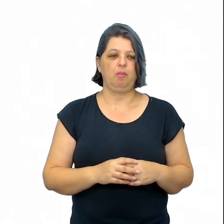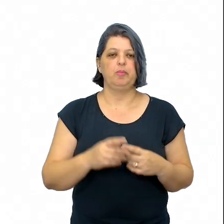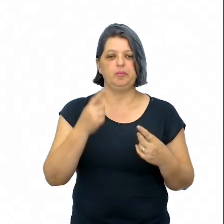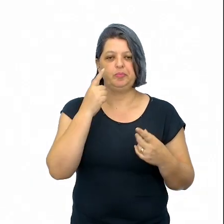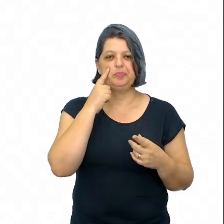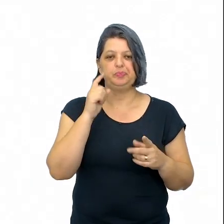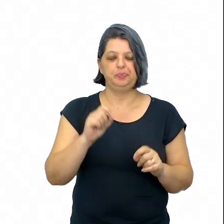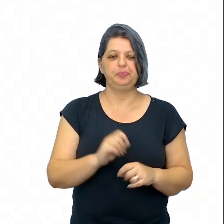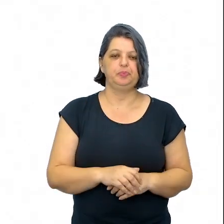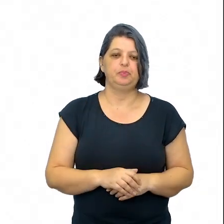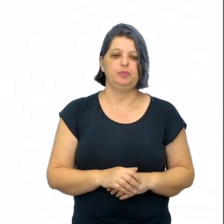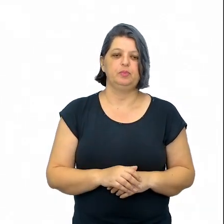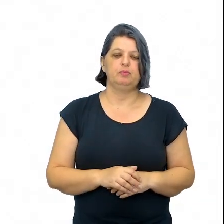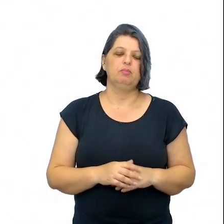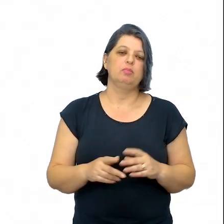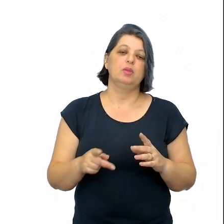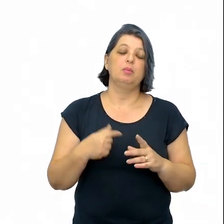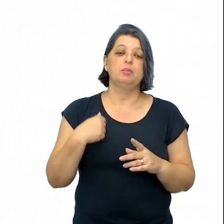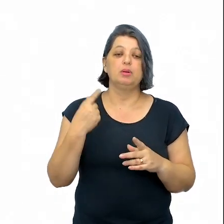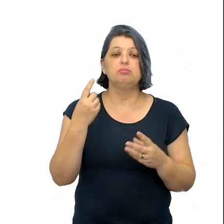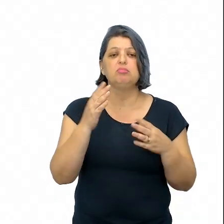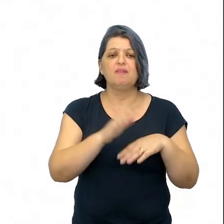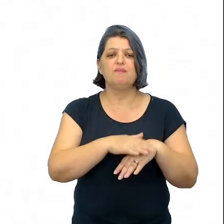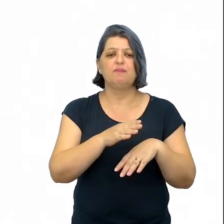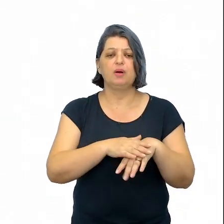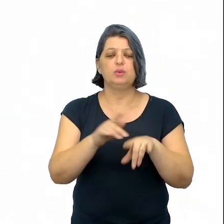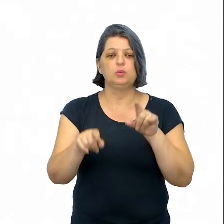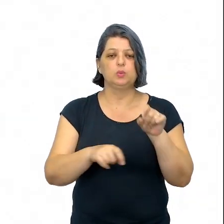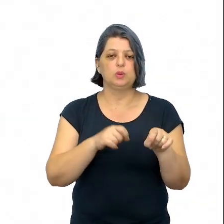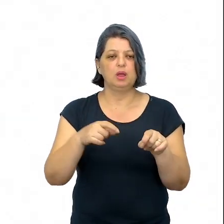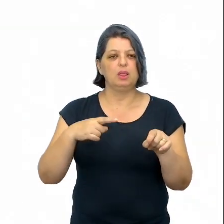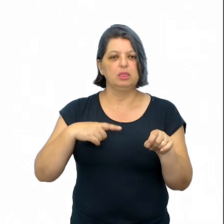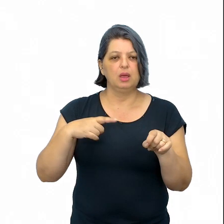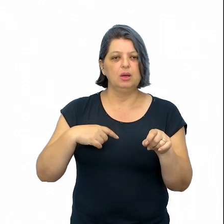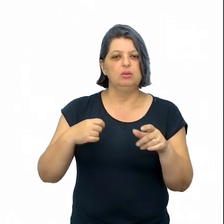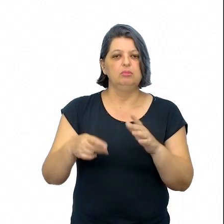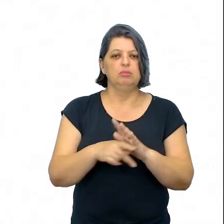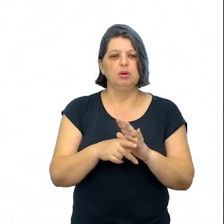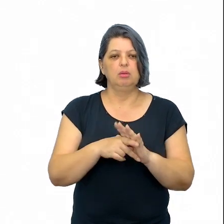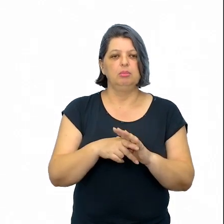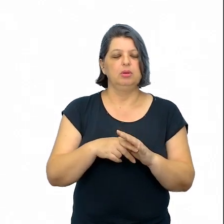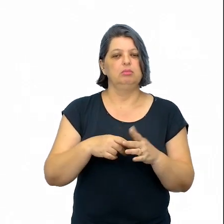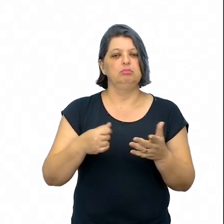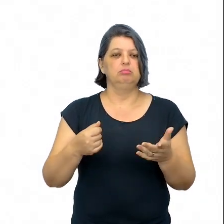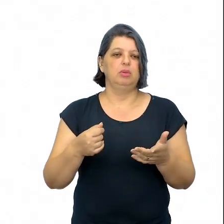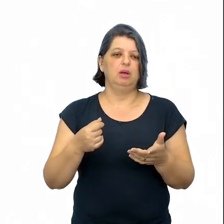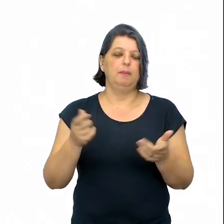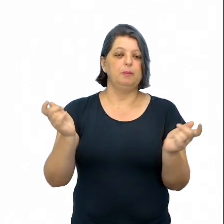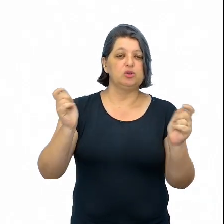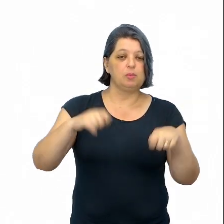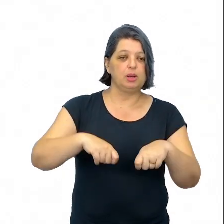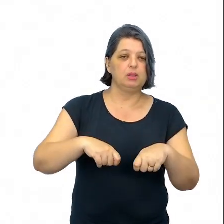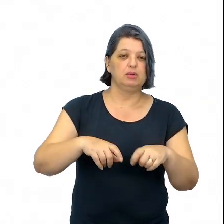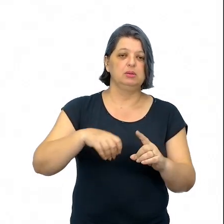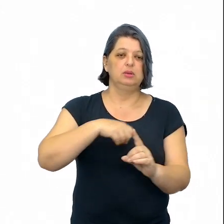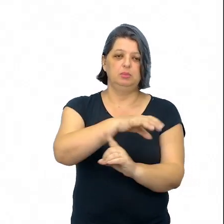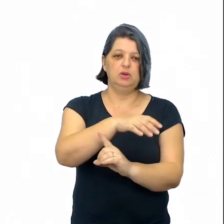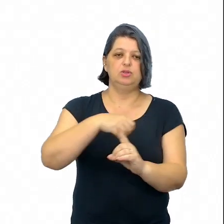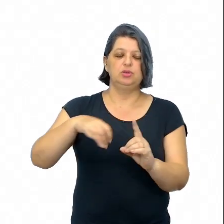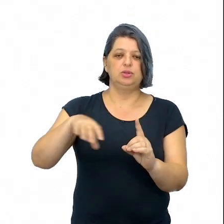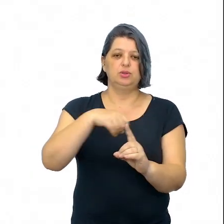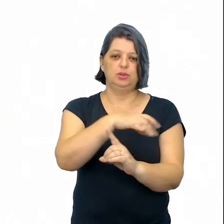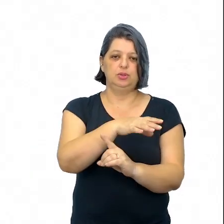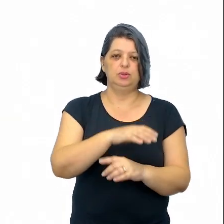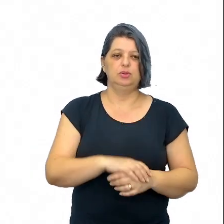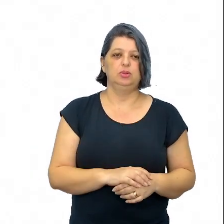dos conteúdos a serem ensinados. O que ele faz? Ele aumenta a nossa possibilidade de mediação que a gente vai realizar